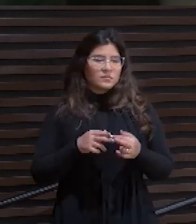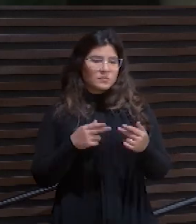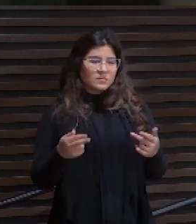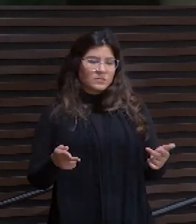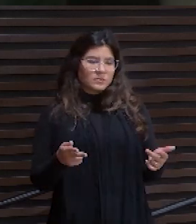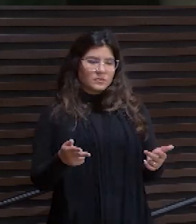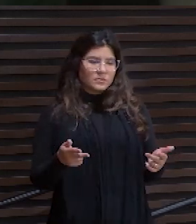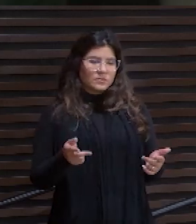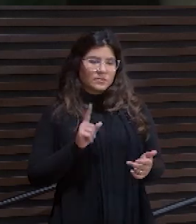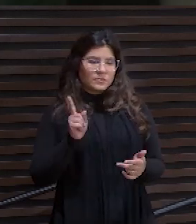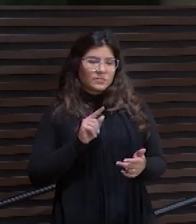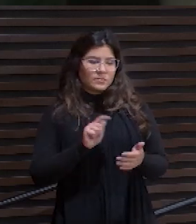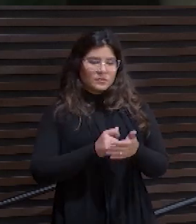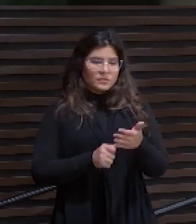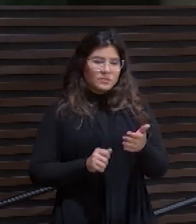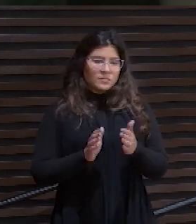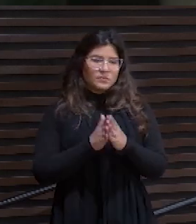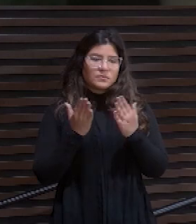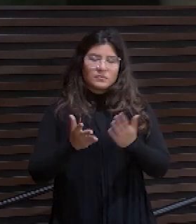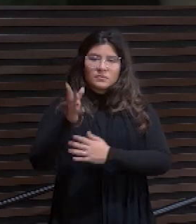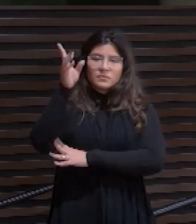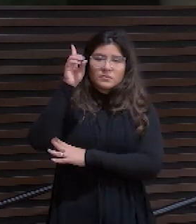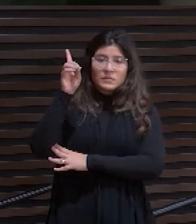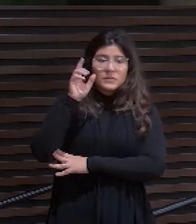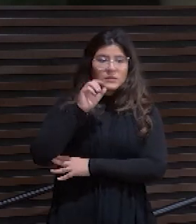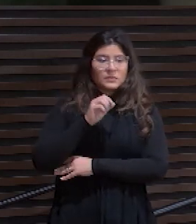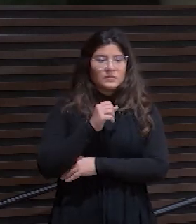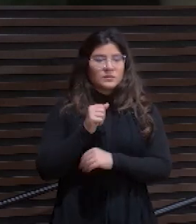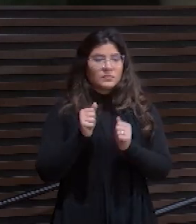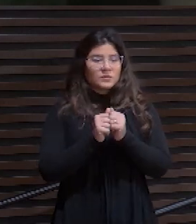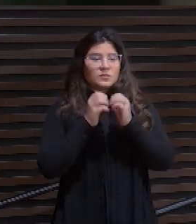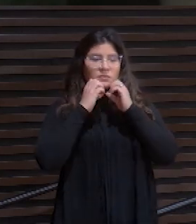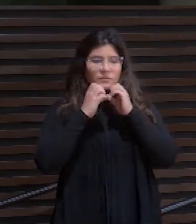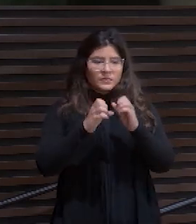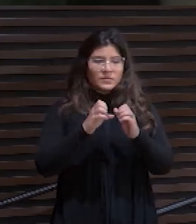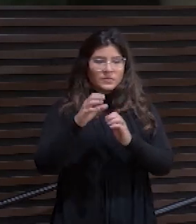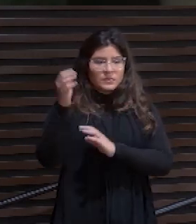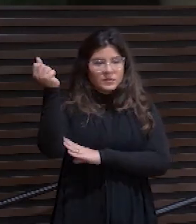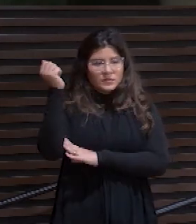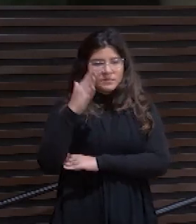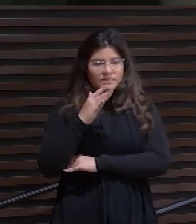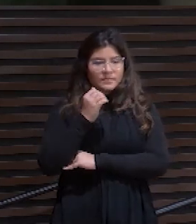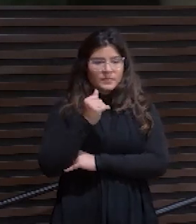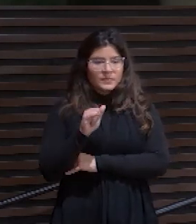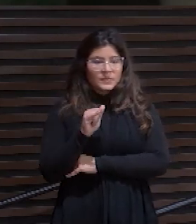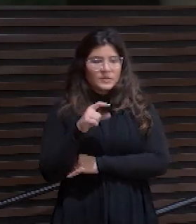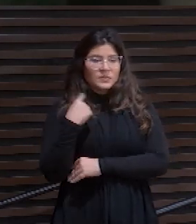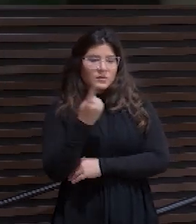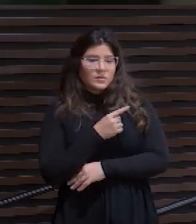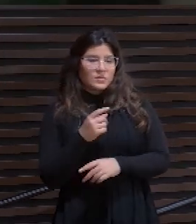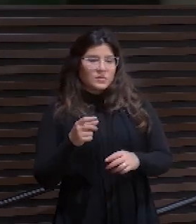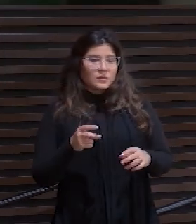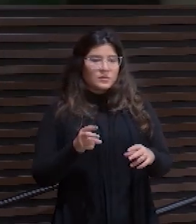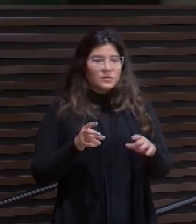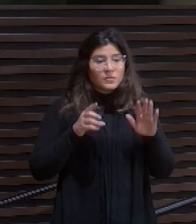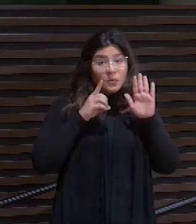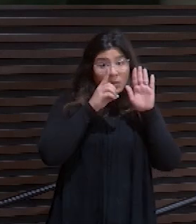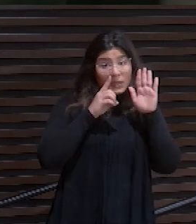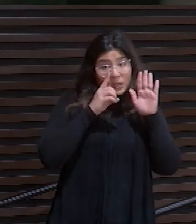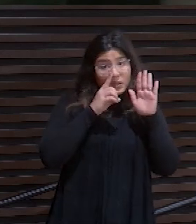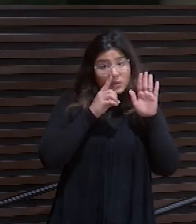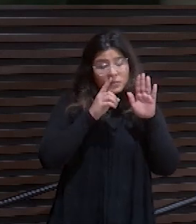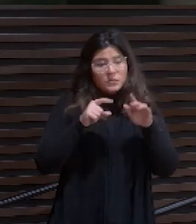da Graça. Se nós não vigiarmos pela graça e pela misericórdia de Deus, se nós não vigiarmos, nós